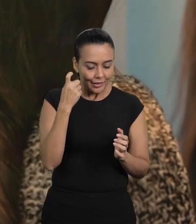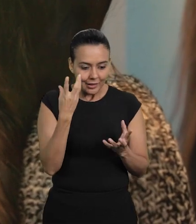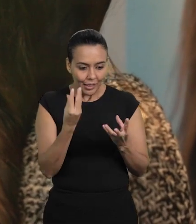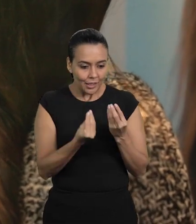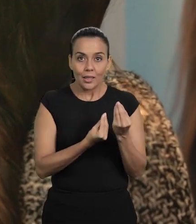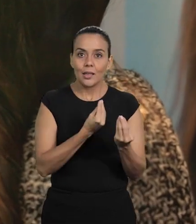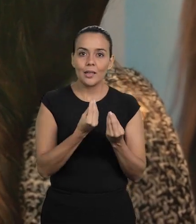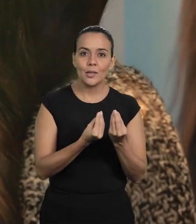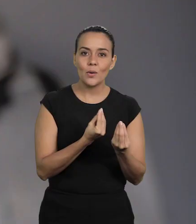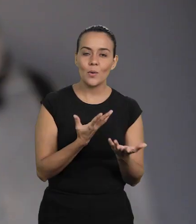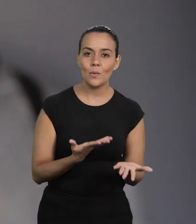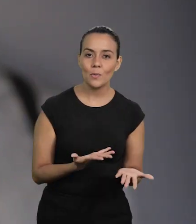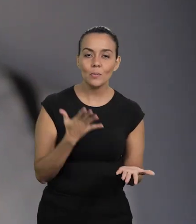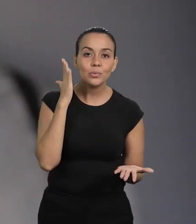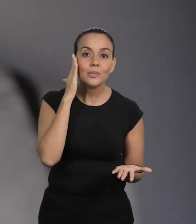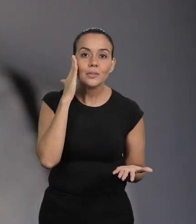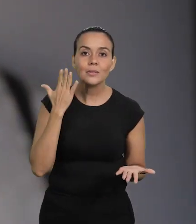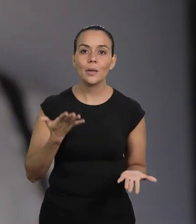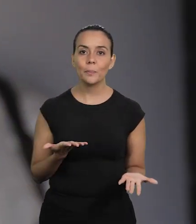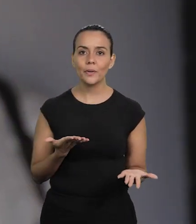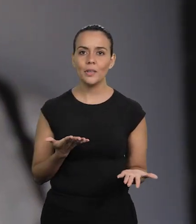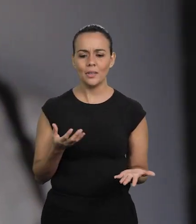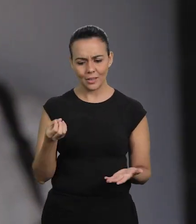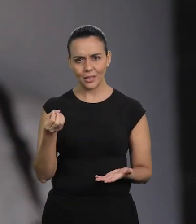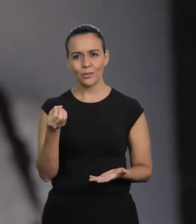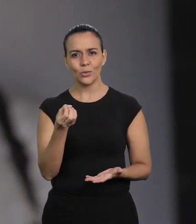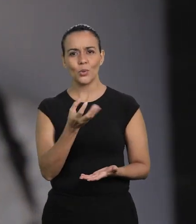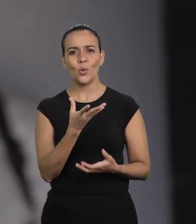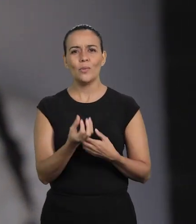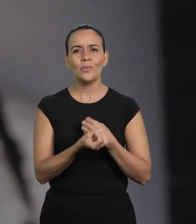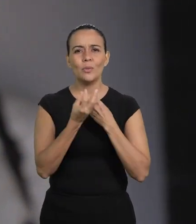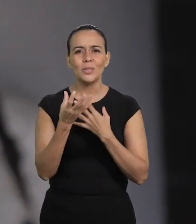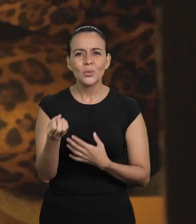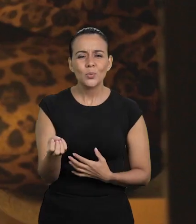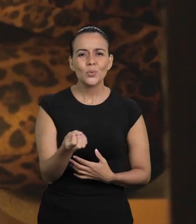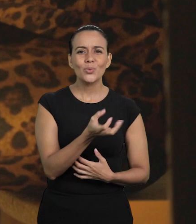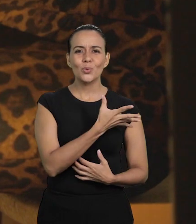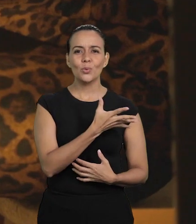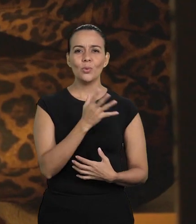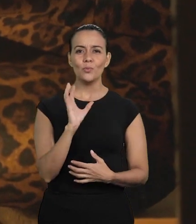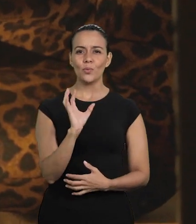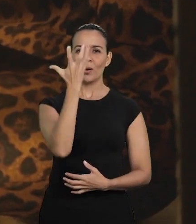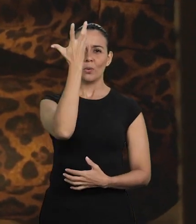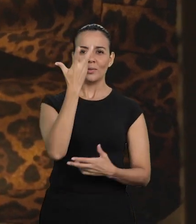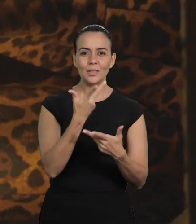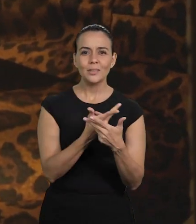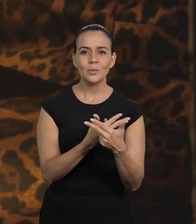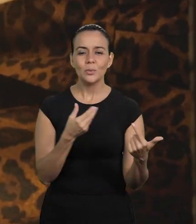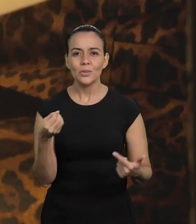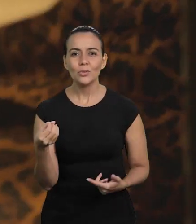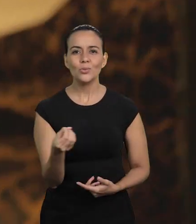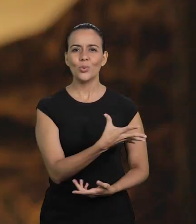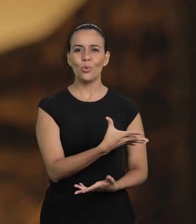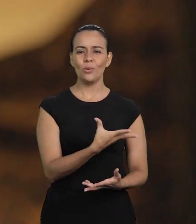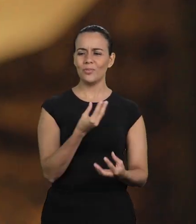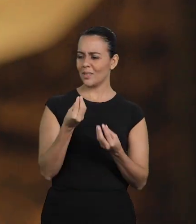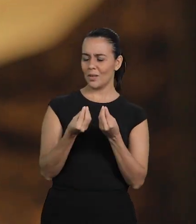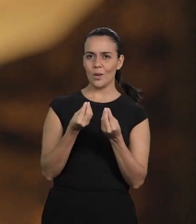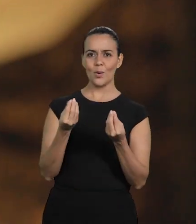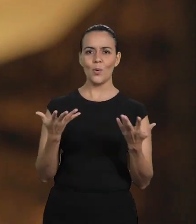de antibom. É tudo muito novo, tudo espuma ainda, né? A gente não sabe como lidar com esse universo. Tudo